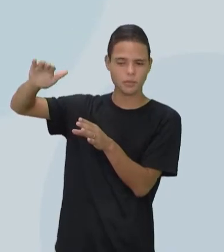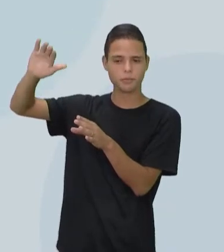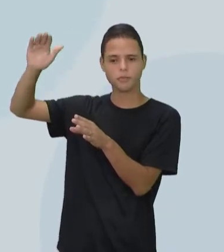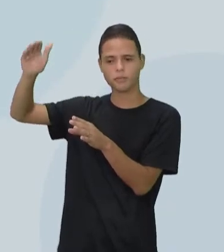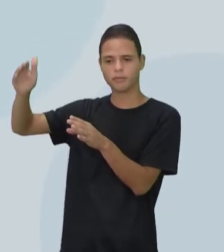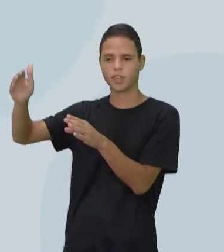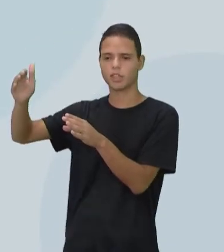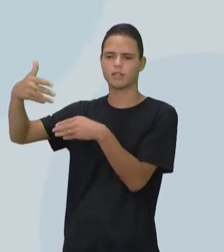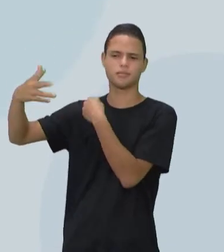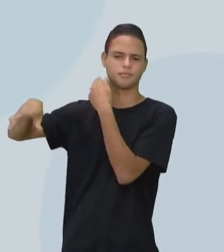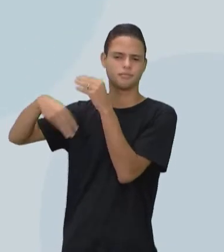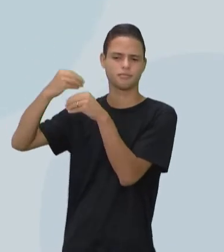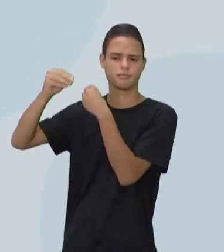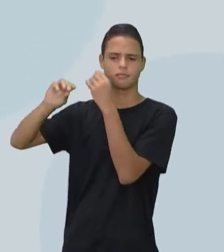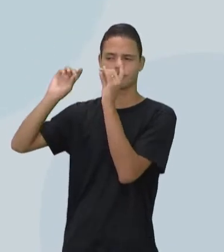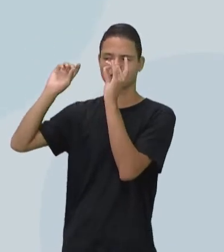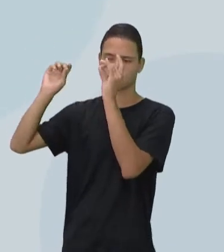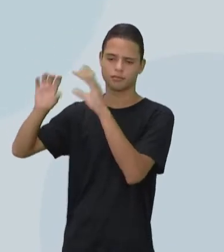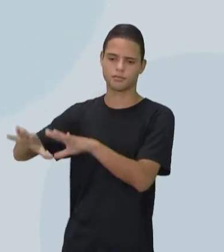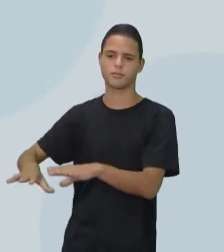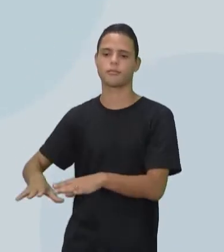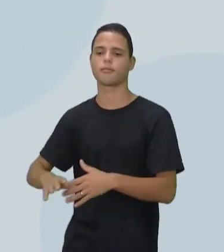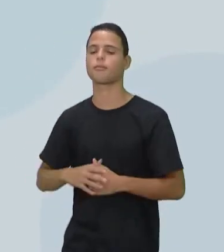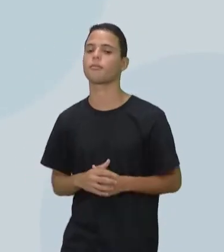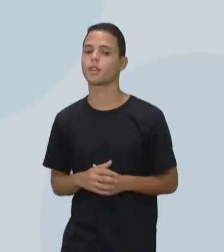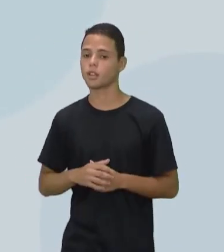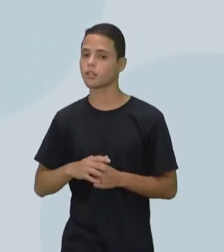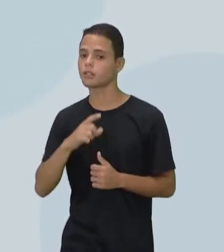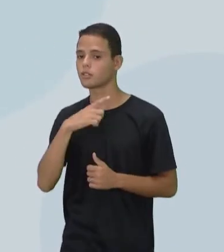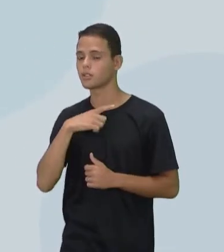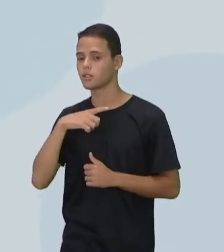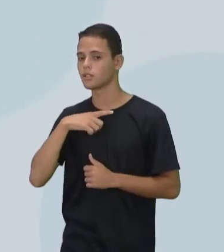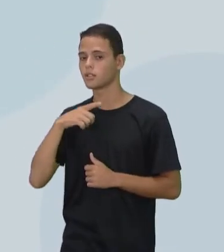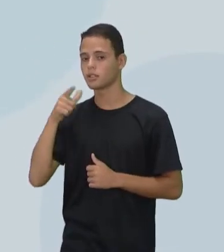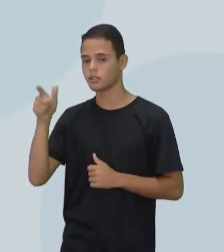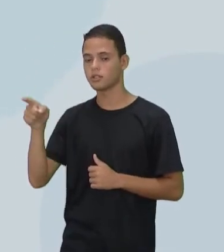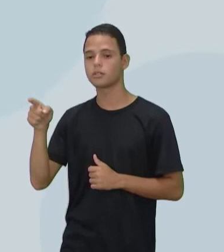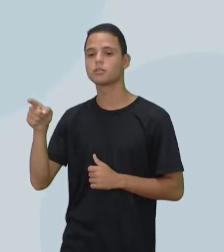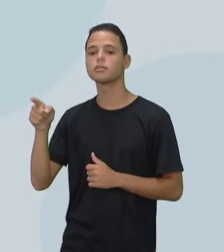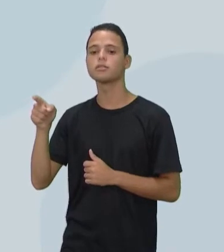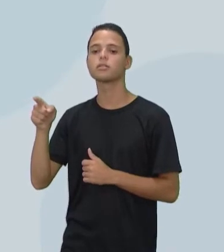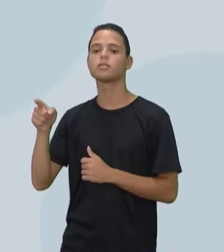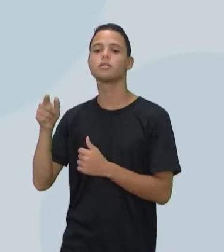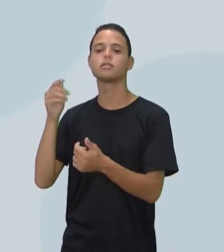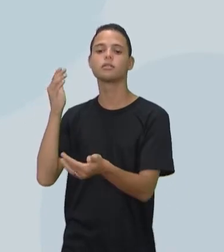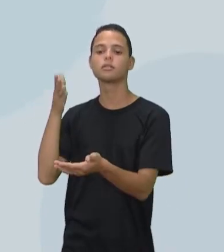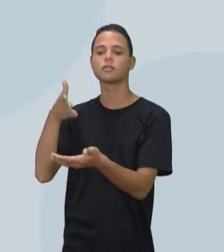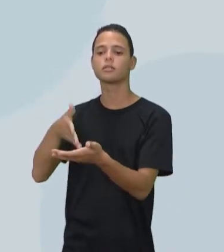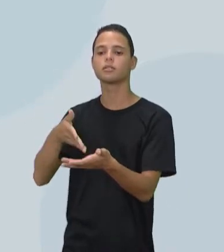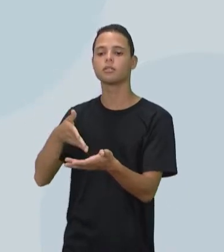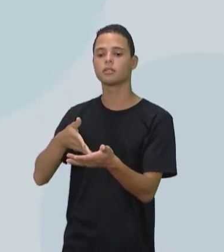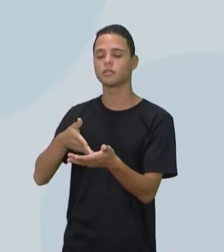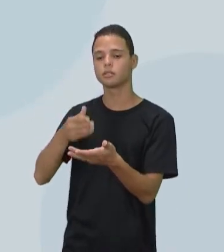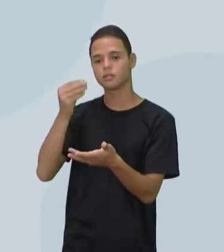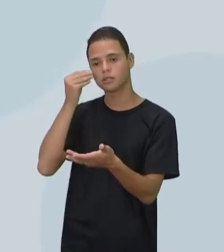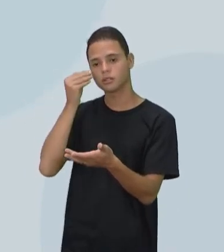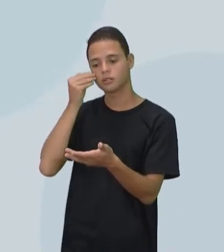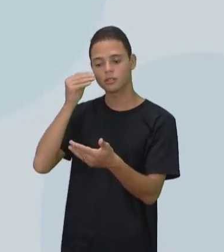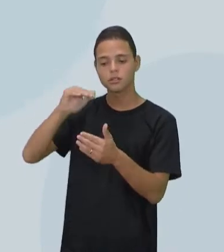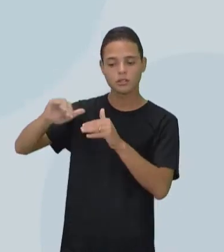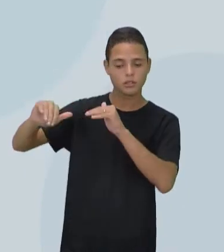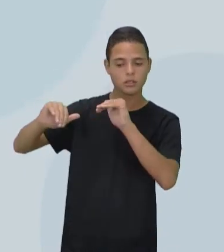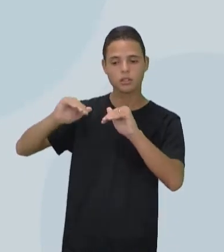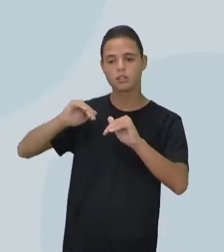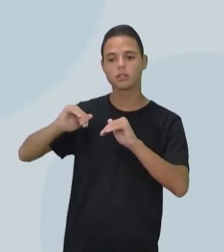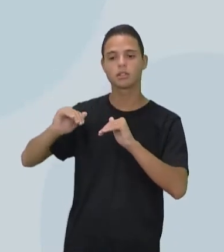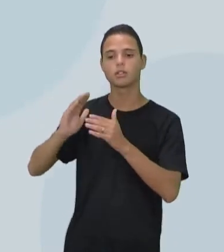Tipo, caos. Ali, quando você fala de um aterro sanitário, quando esse lixo chega, ele é separado justamente porque alguns